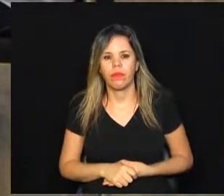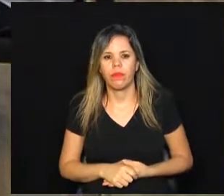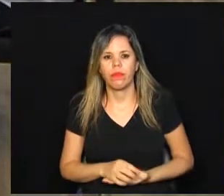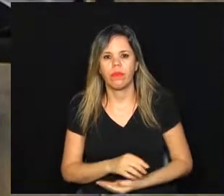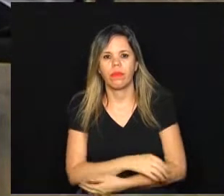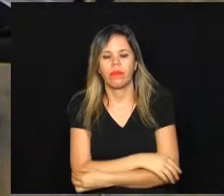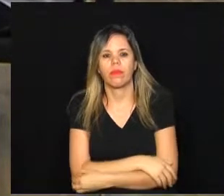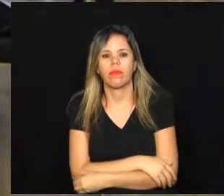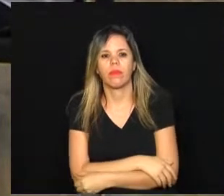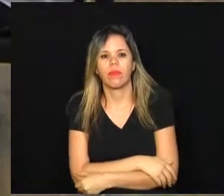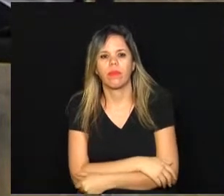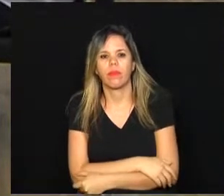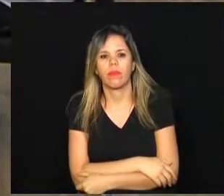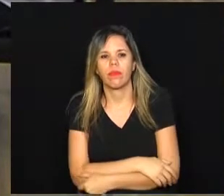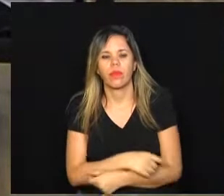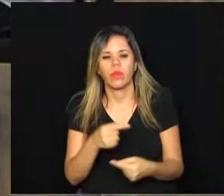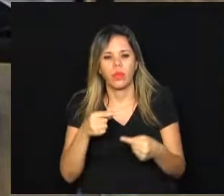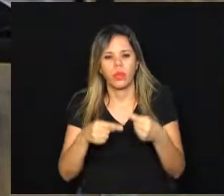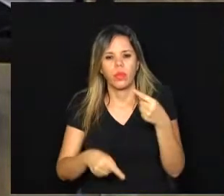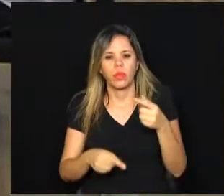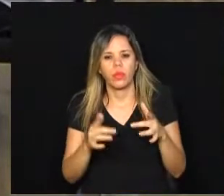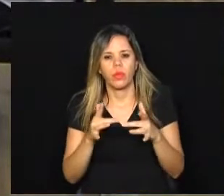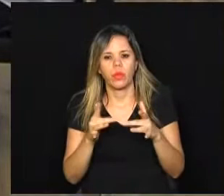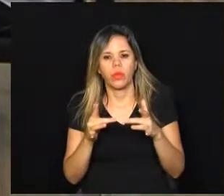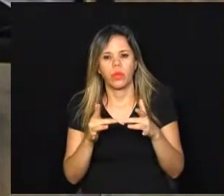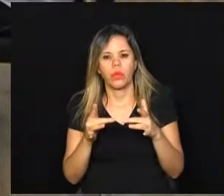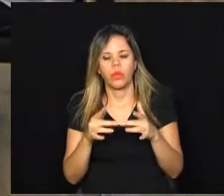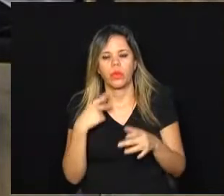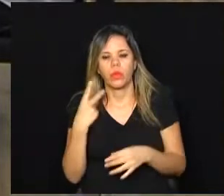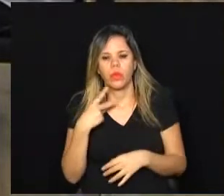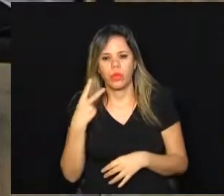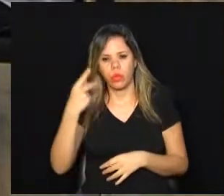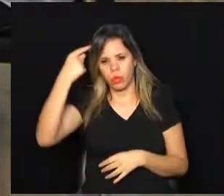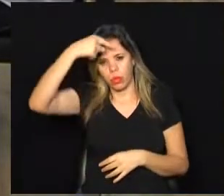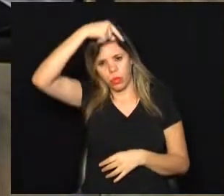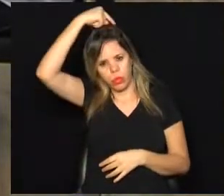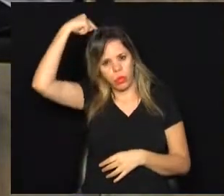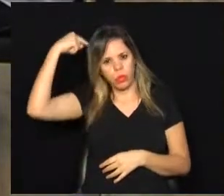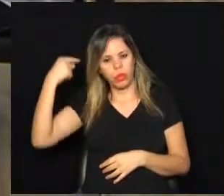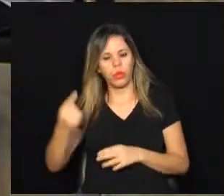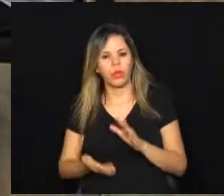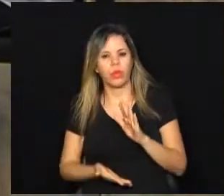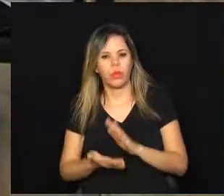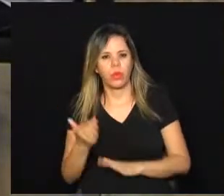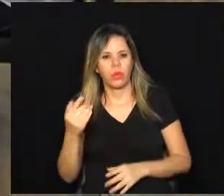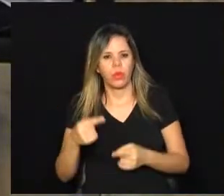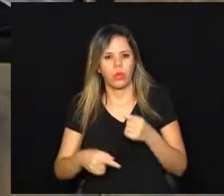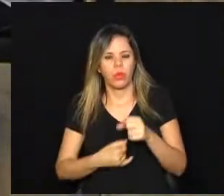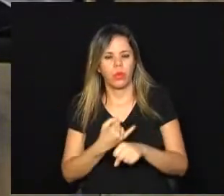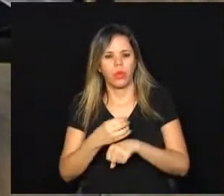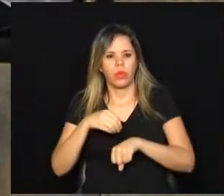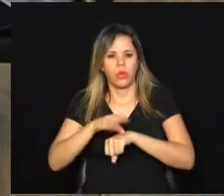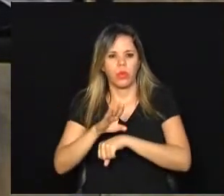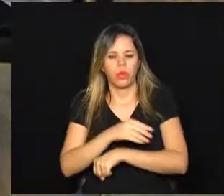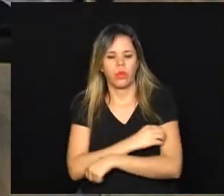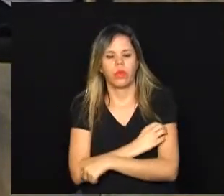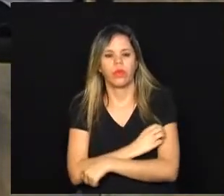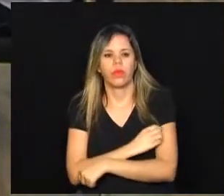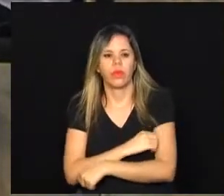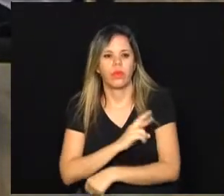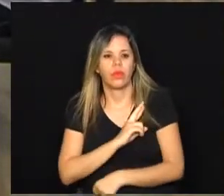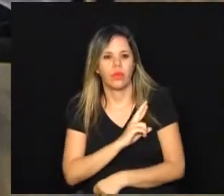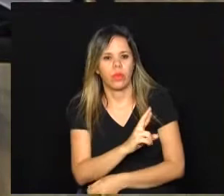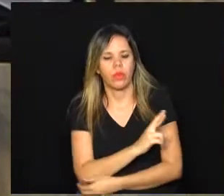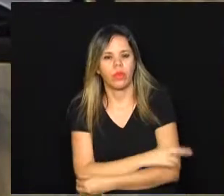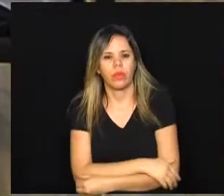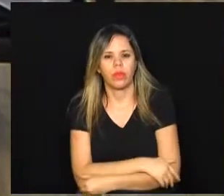Acho que nós perdemos o contato com o Paulo Gaspar, ele tinha saído. Repasso para você, então, Rossini, a gente